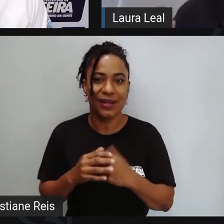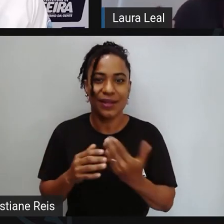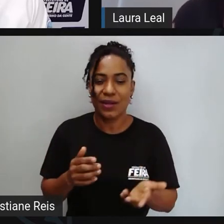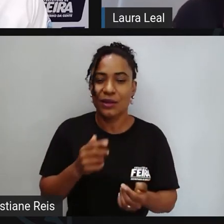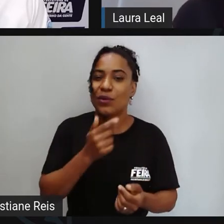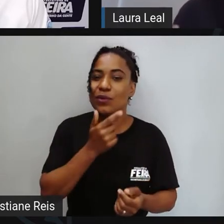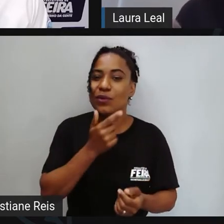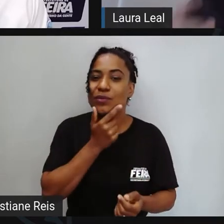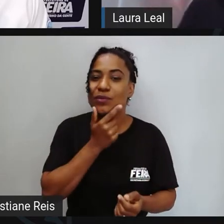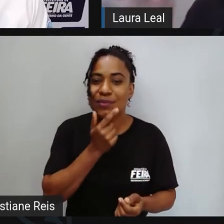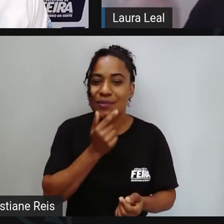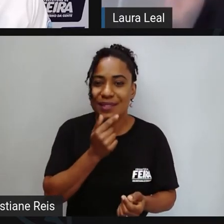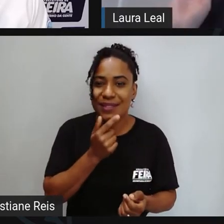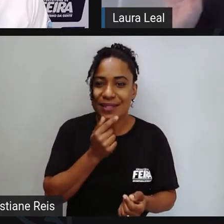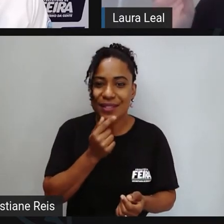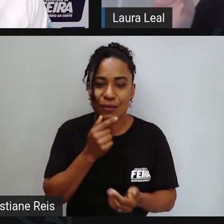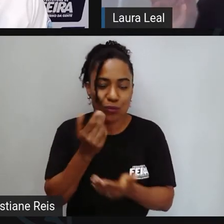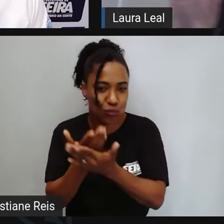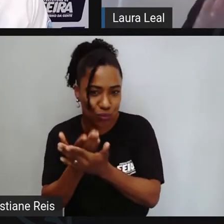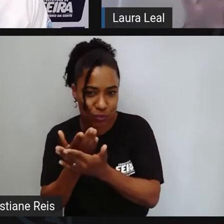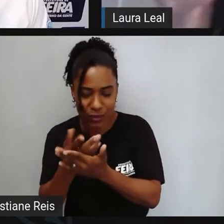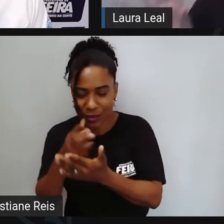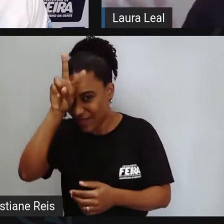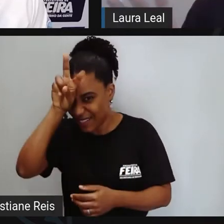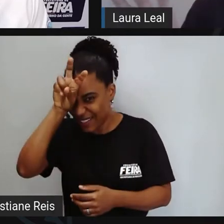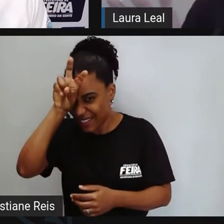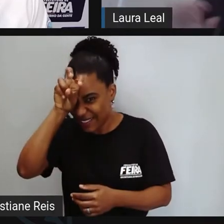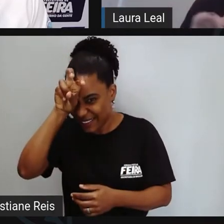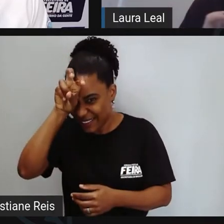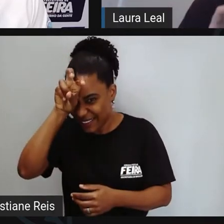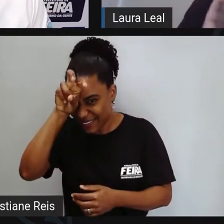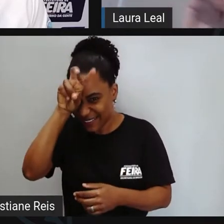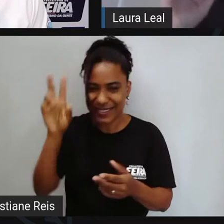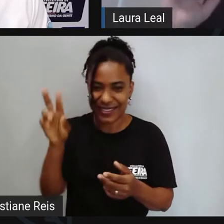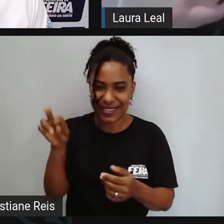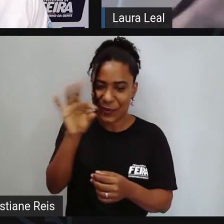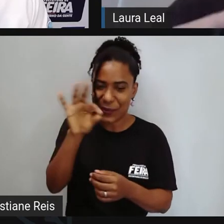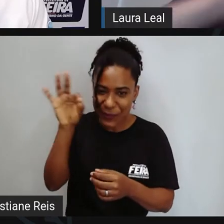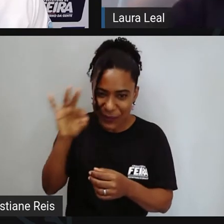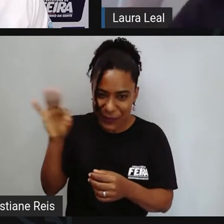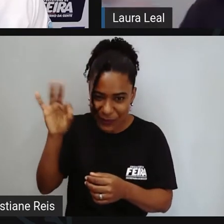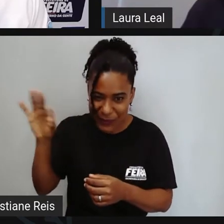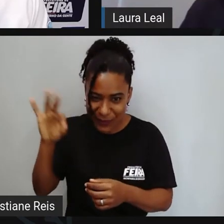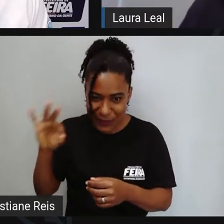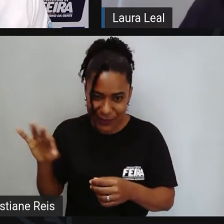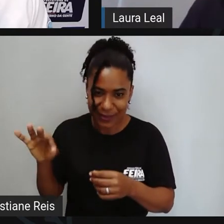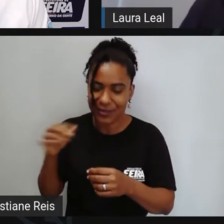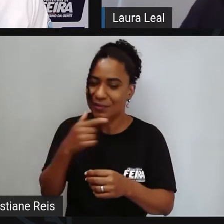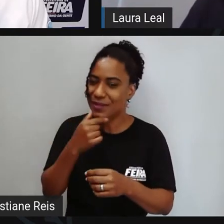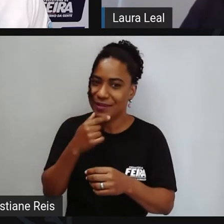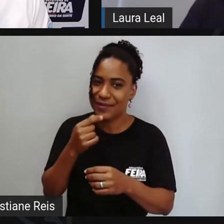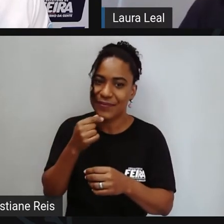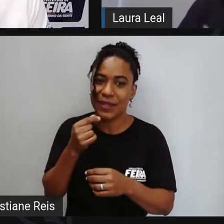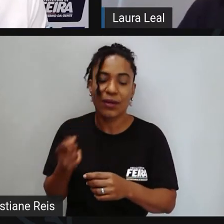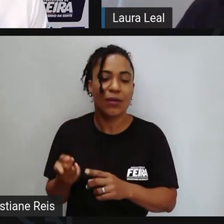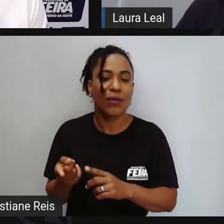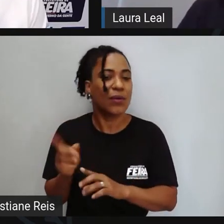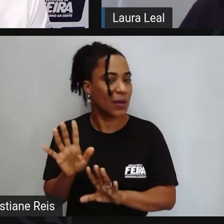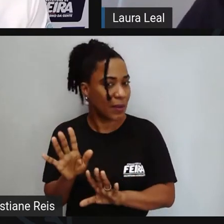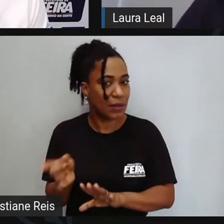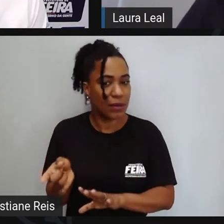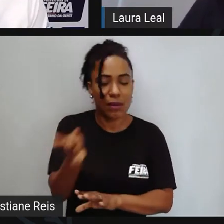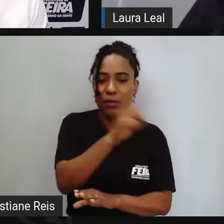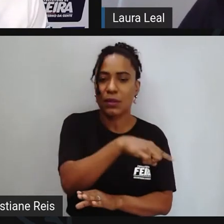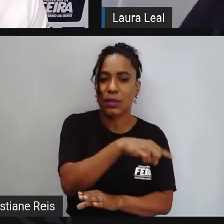insetos é coisa de menino, meninas é eca, não mexe nos insetos. Quando a gente vai para o lado das meninas, a gente é sempre